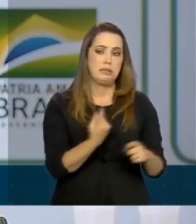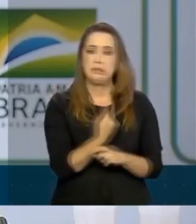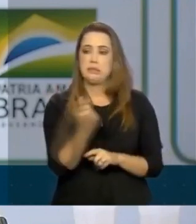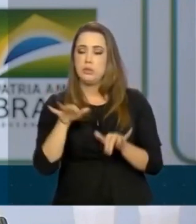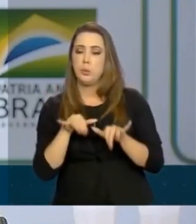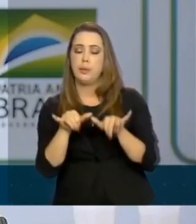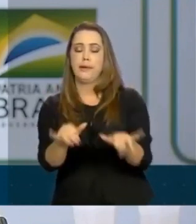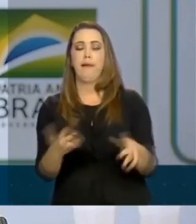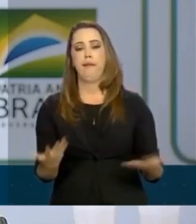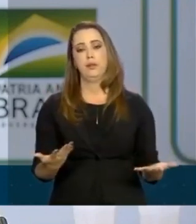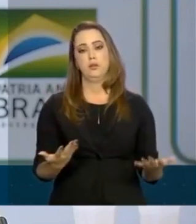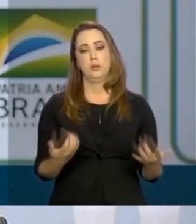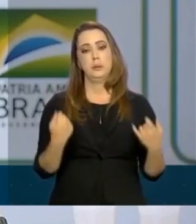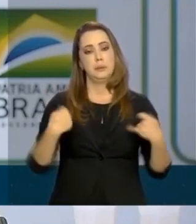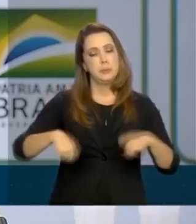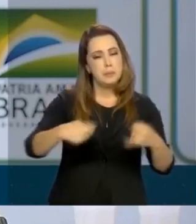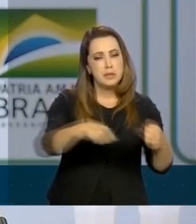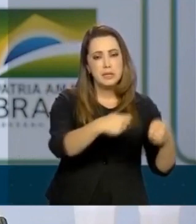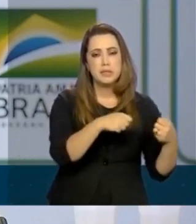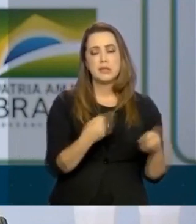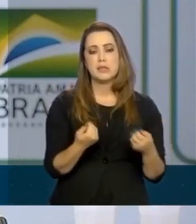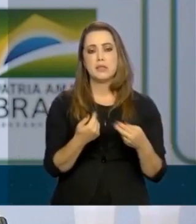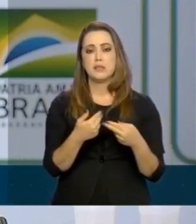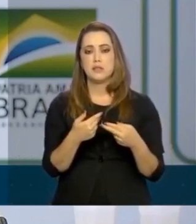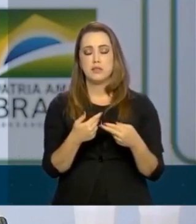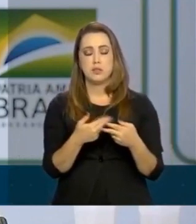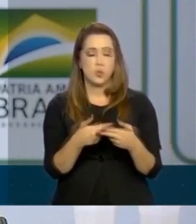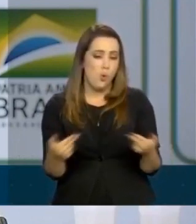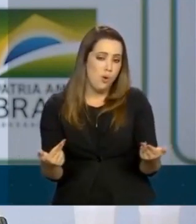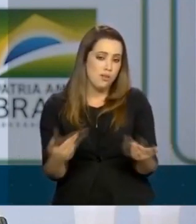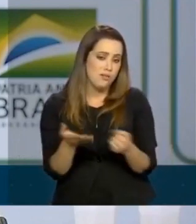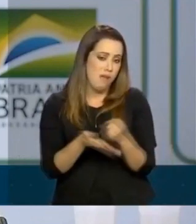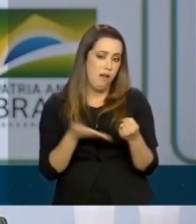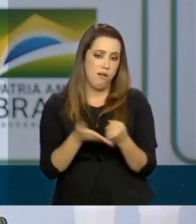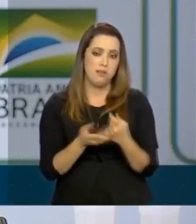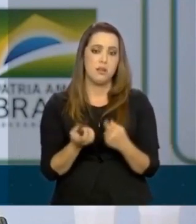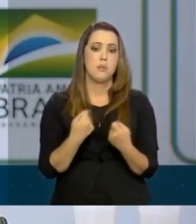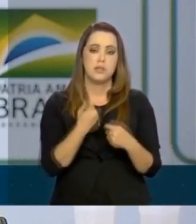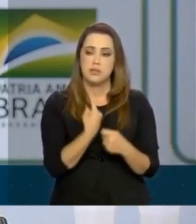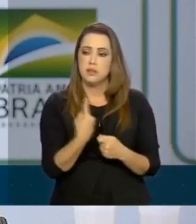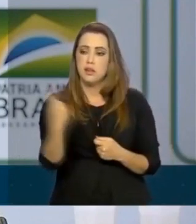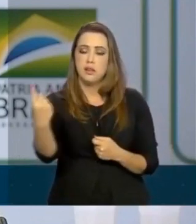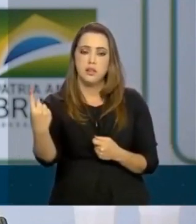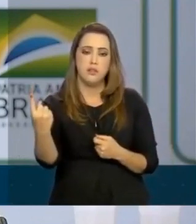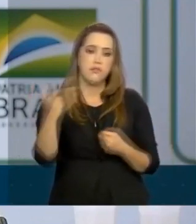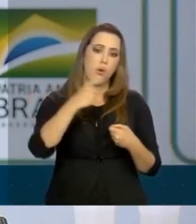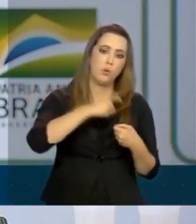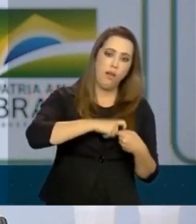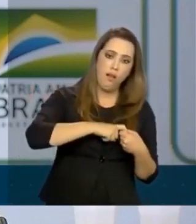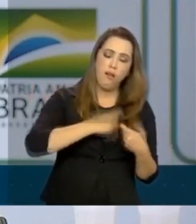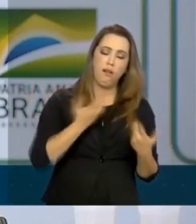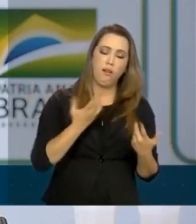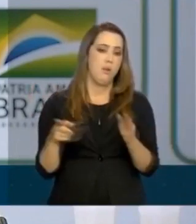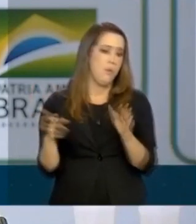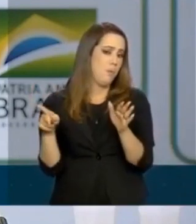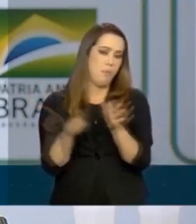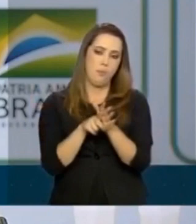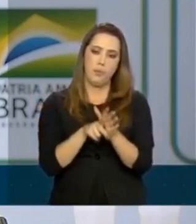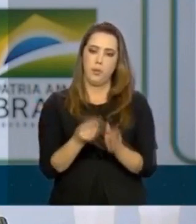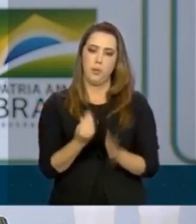no supermercado, que precisam dos gêneros, que precisam ir e vir, porque isso faz parte da